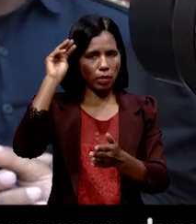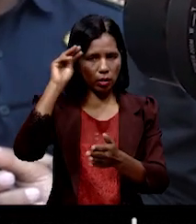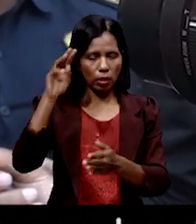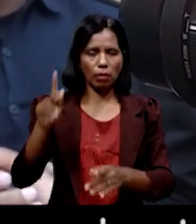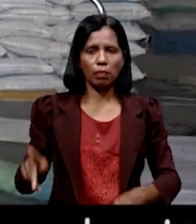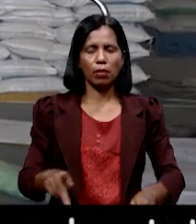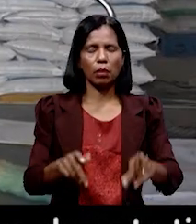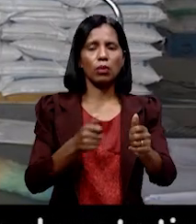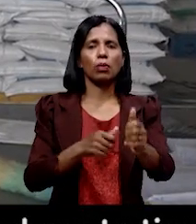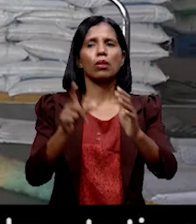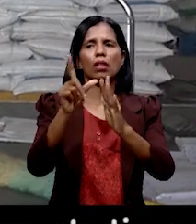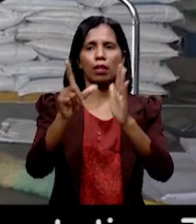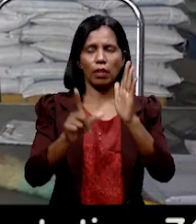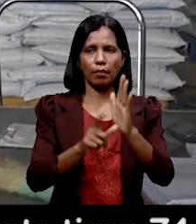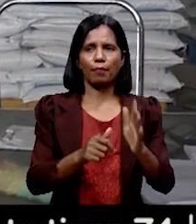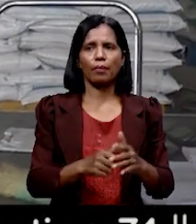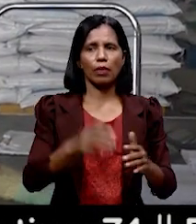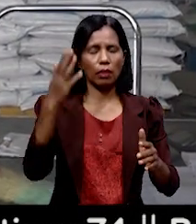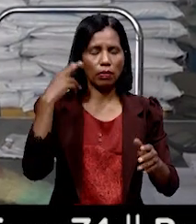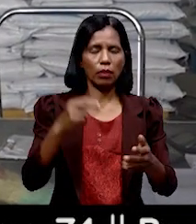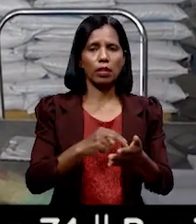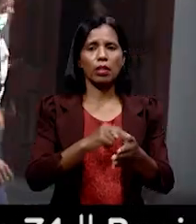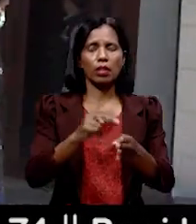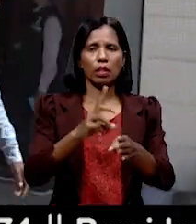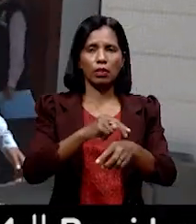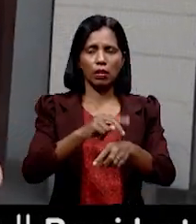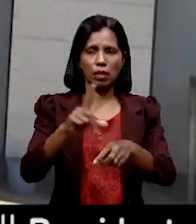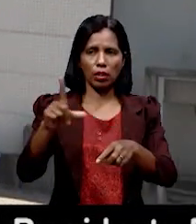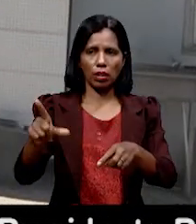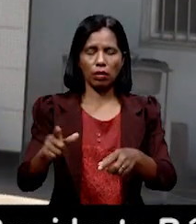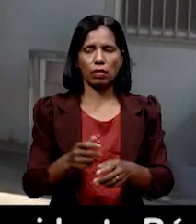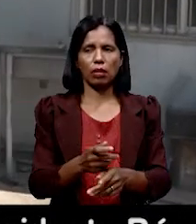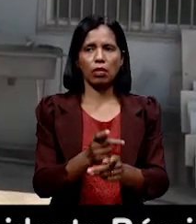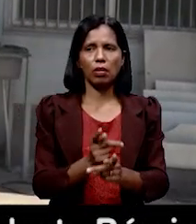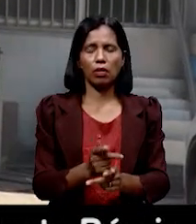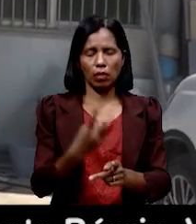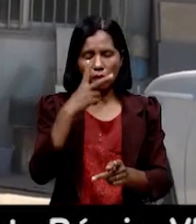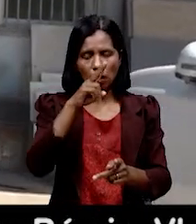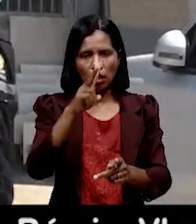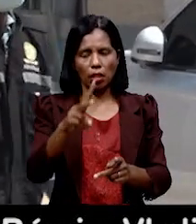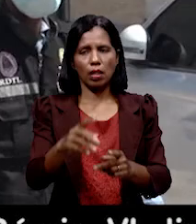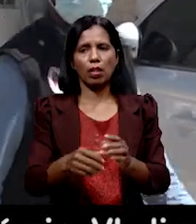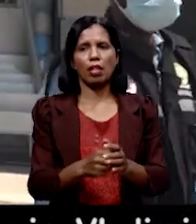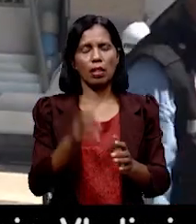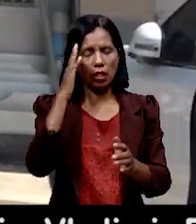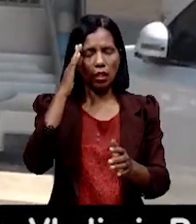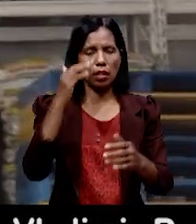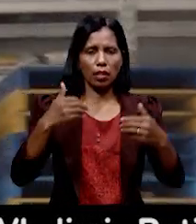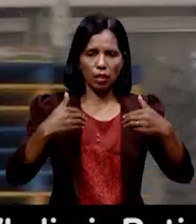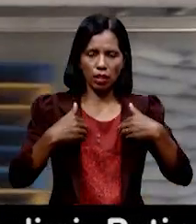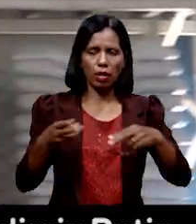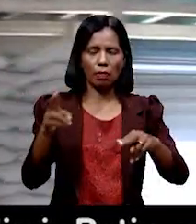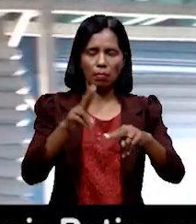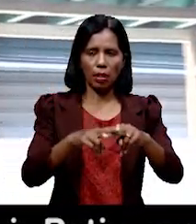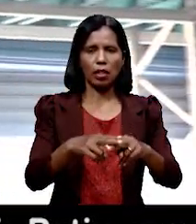tua lei, não é. Antes na Direção Nacional Regulação Comercial Proteção no Consumidor reconhece e aduni aumento